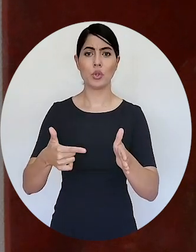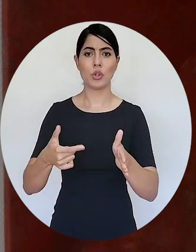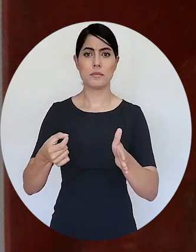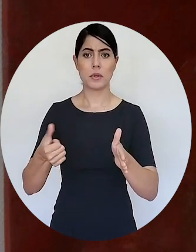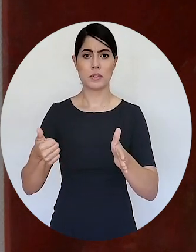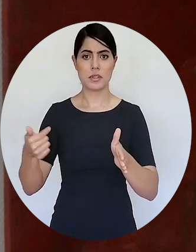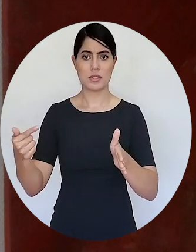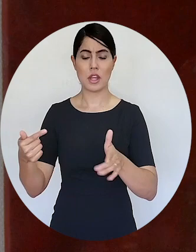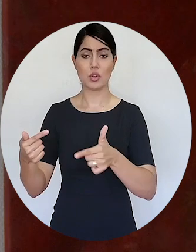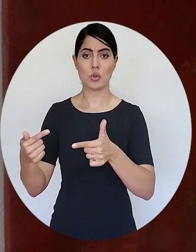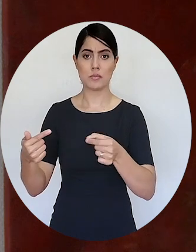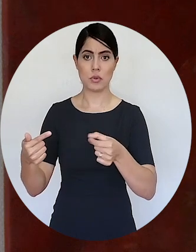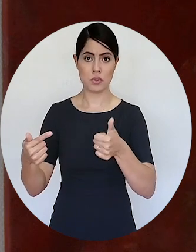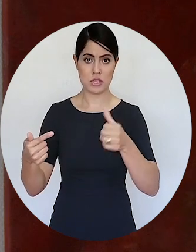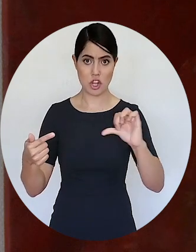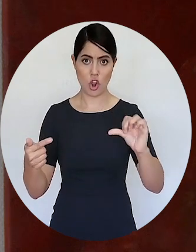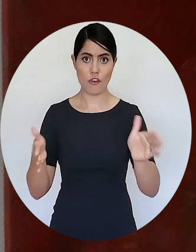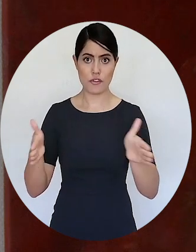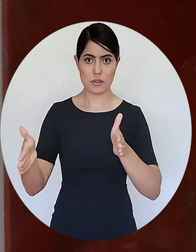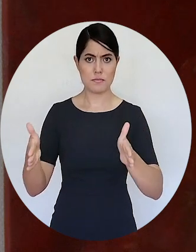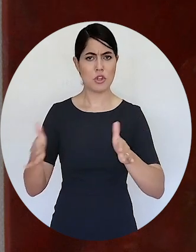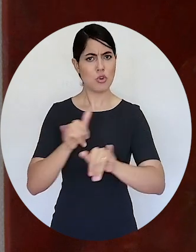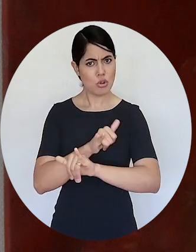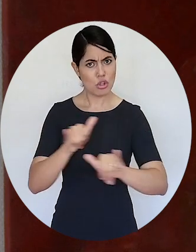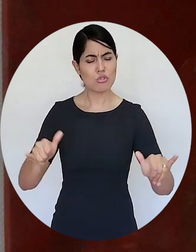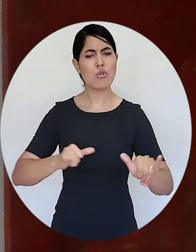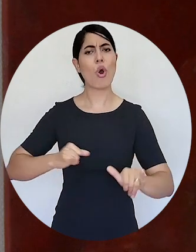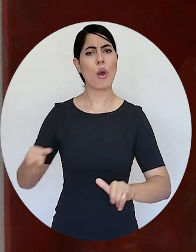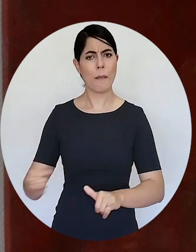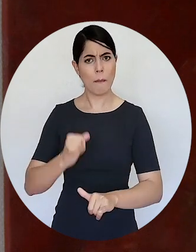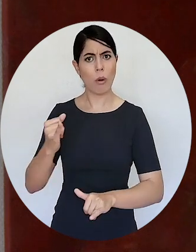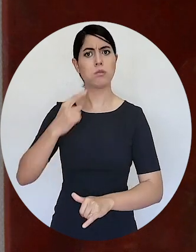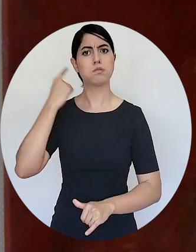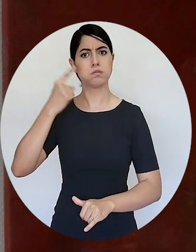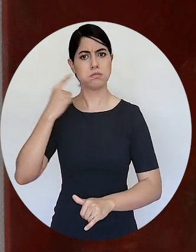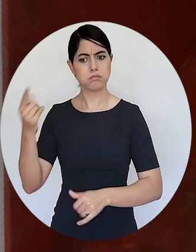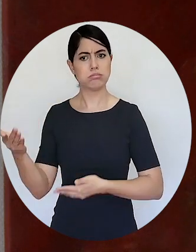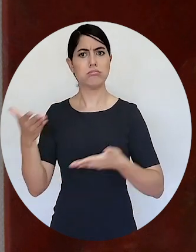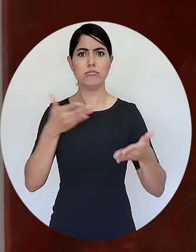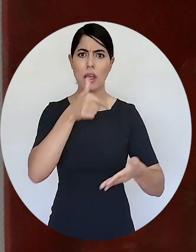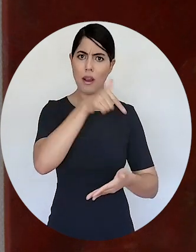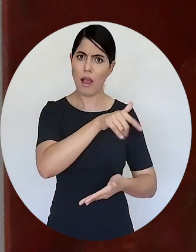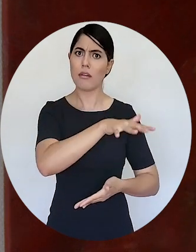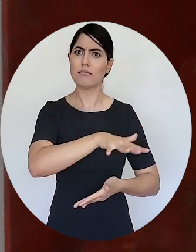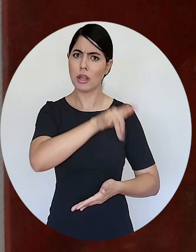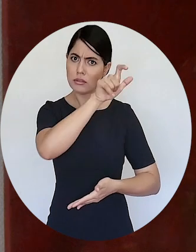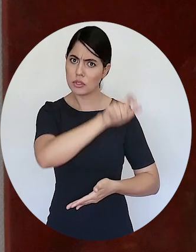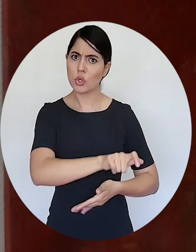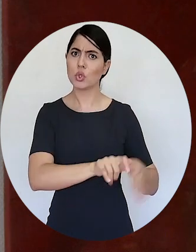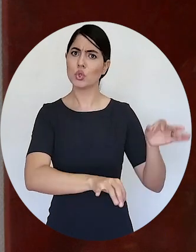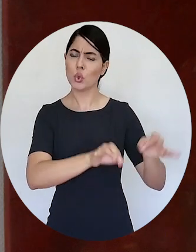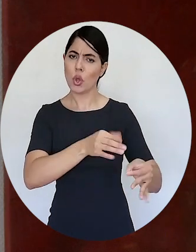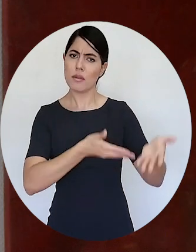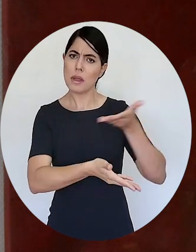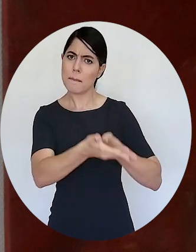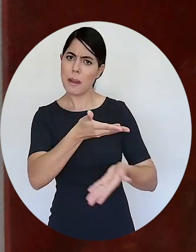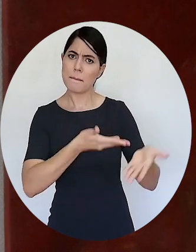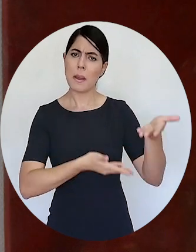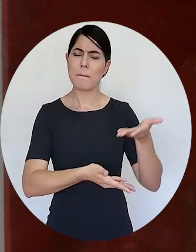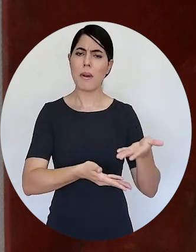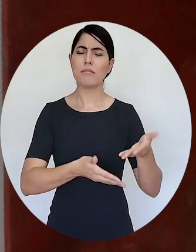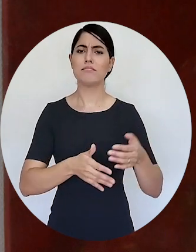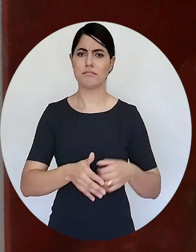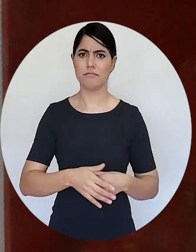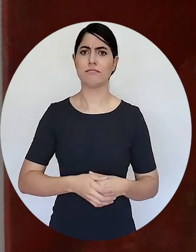2019, reafirmou sempre o direito da advocacia a despachar diretamente com os magistrados,